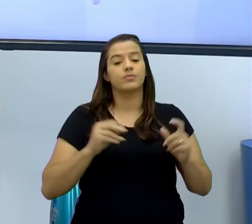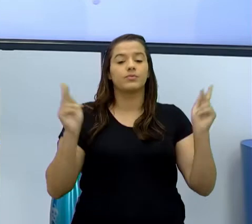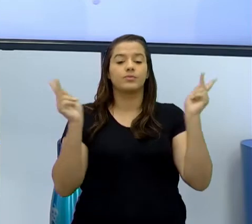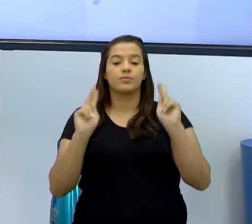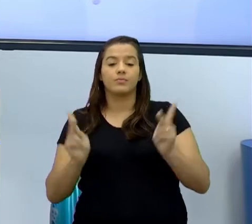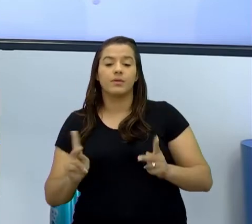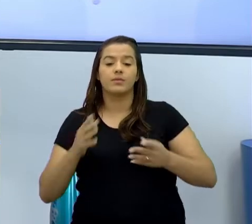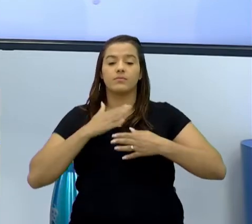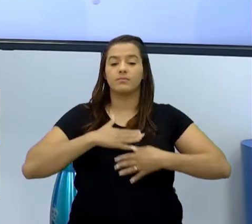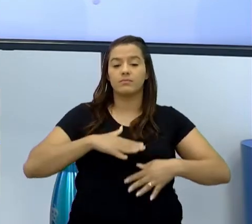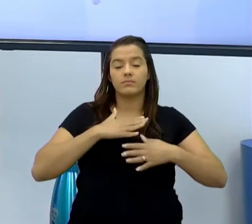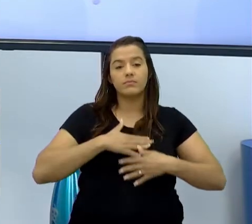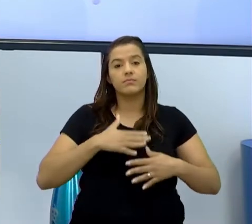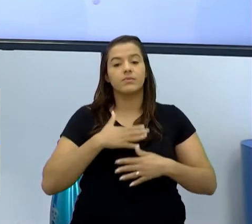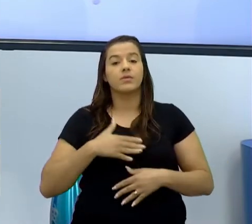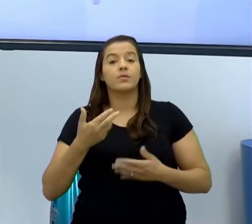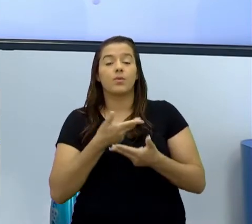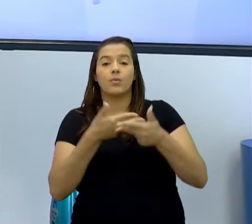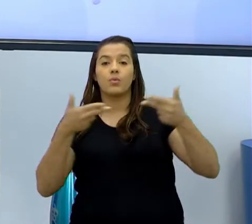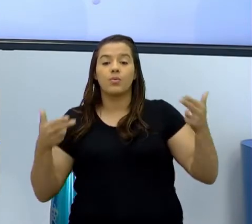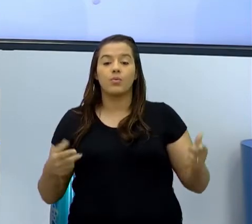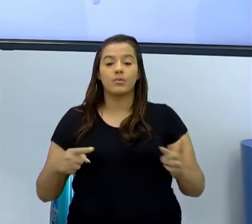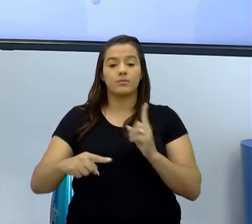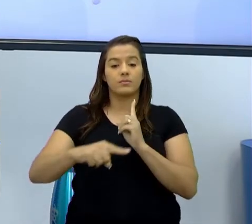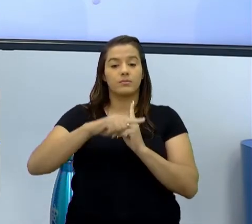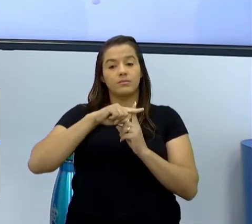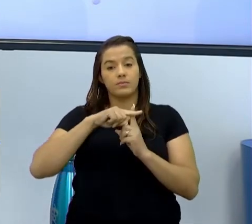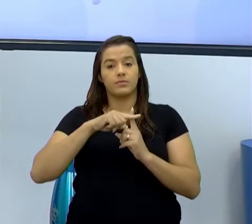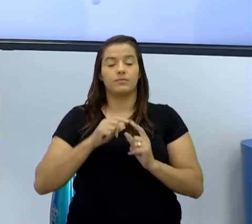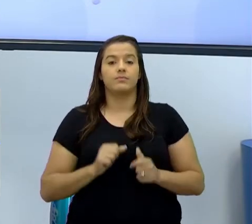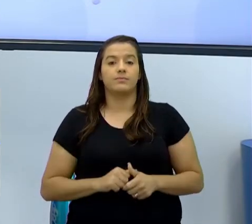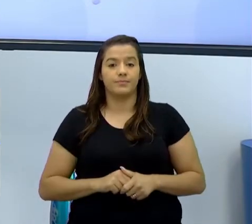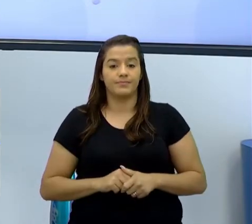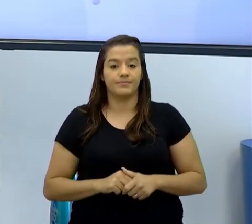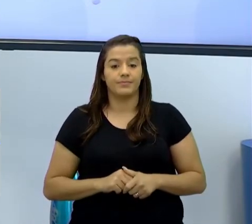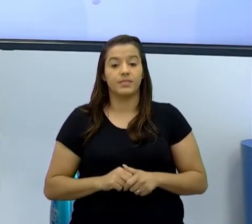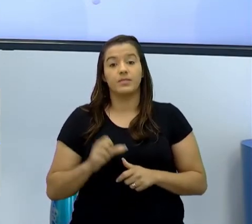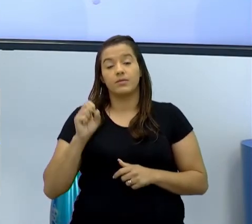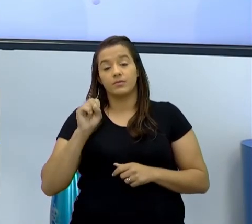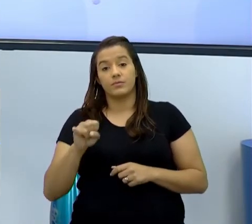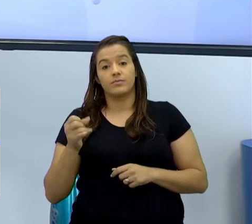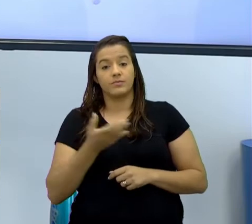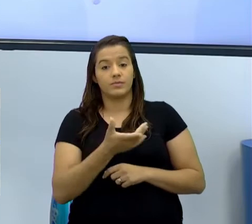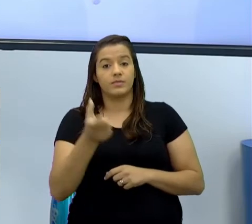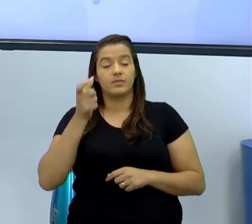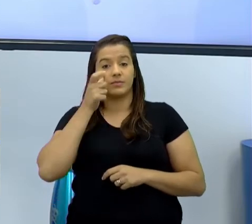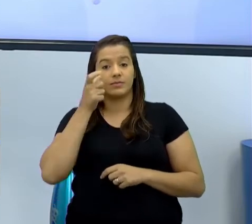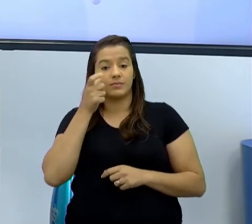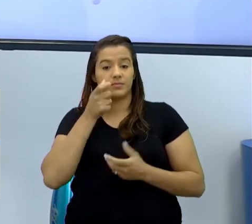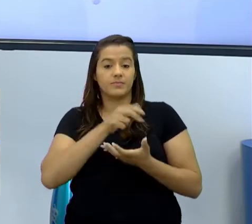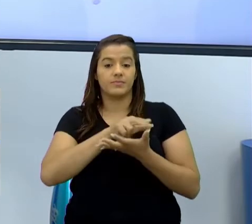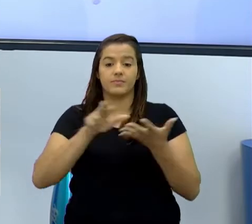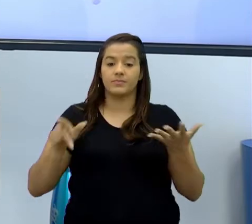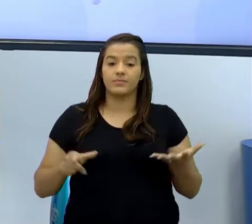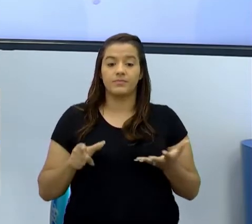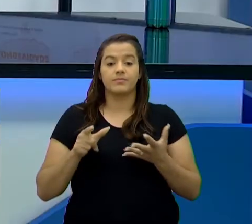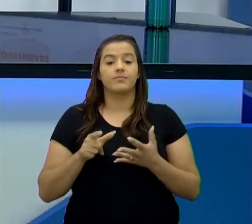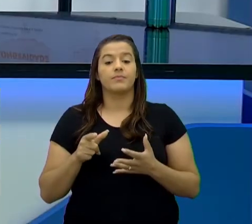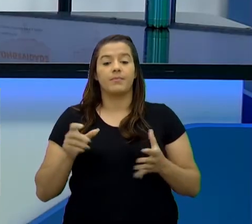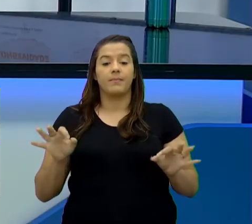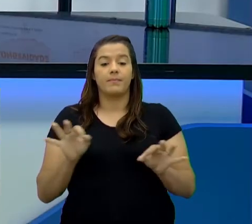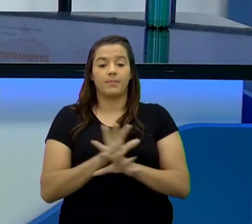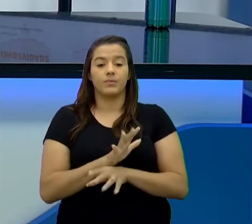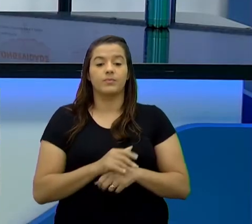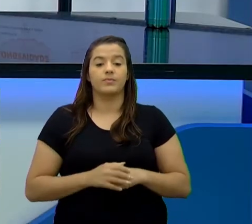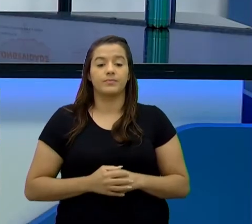paz, calma, coisas positivas, certo? A gente for olhar aí de forma crua,